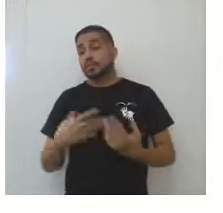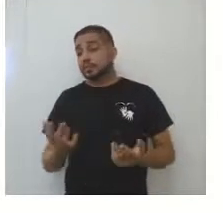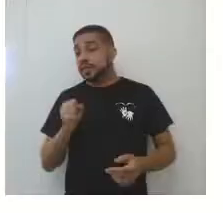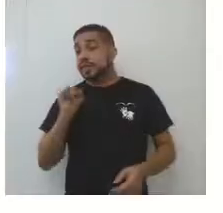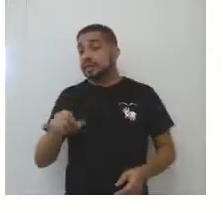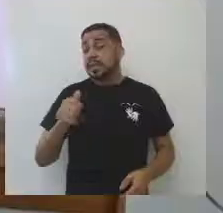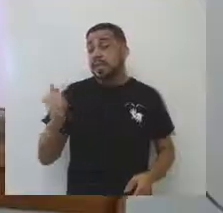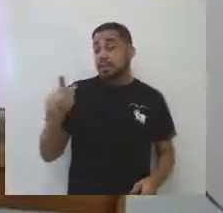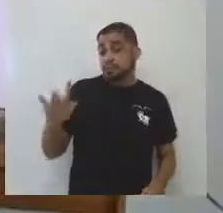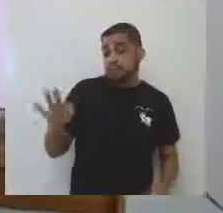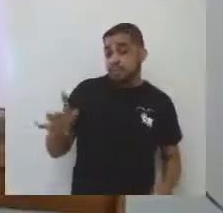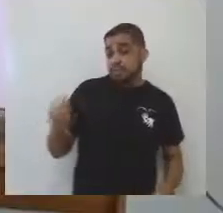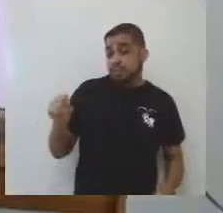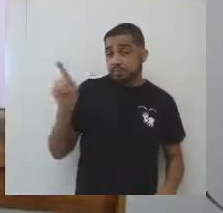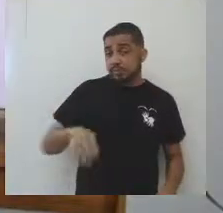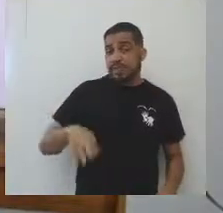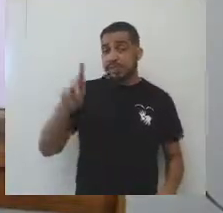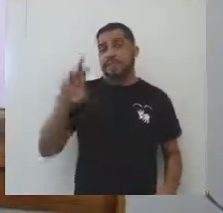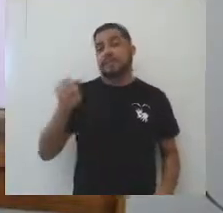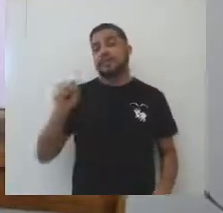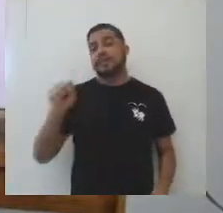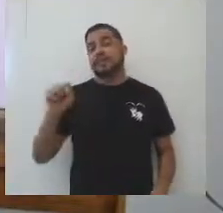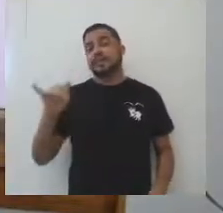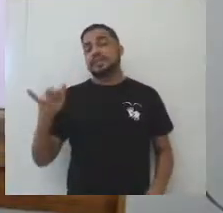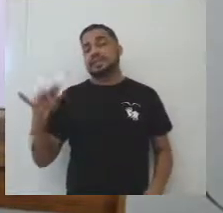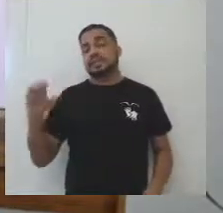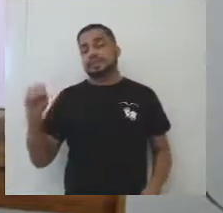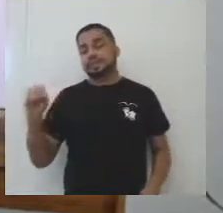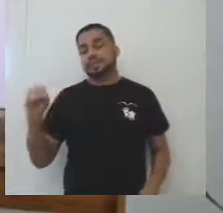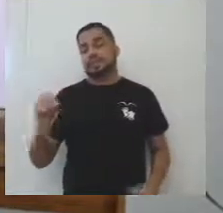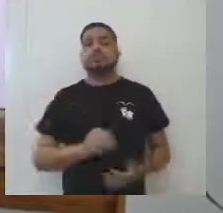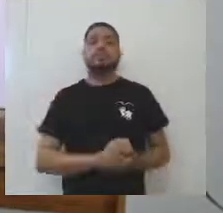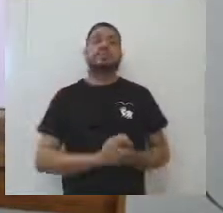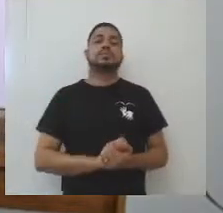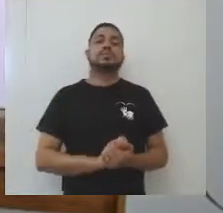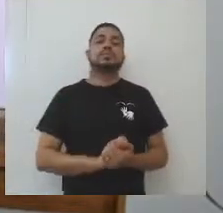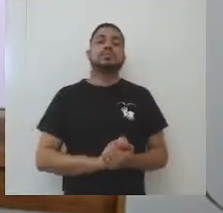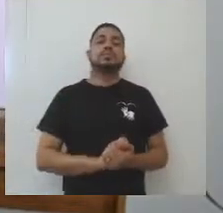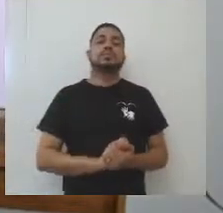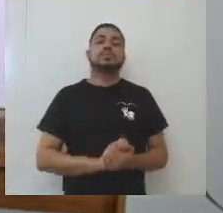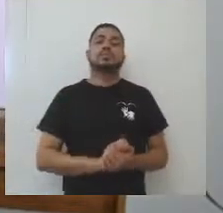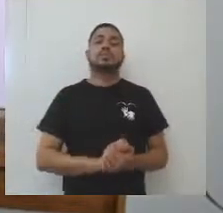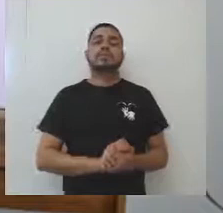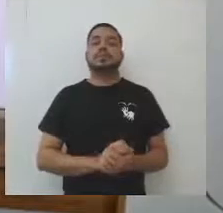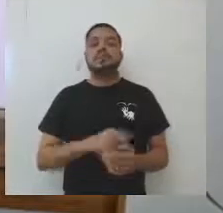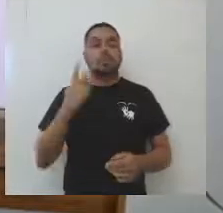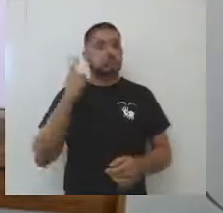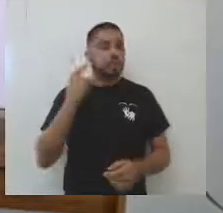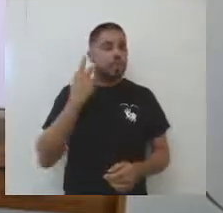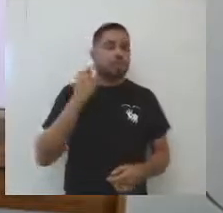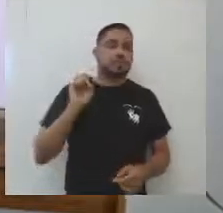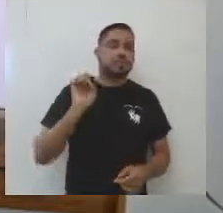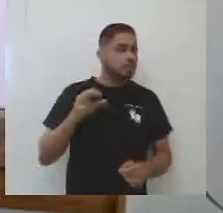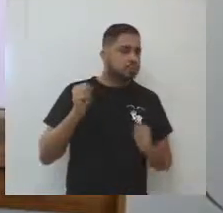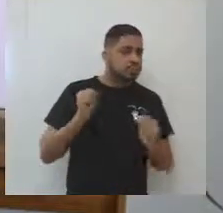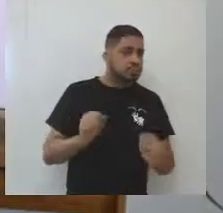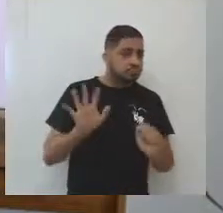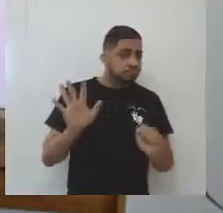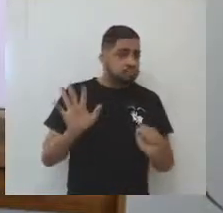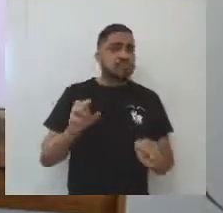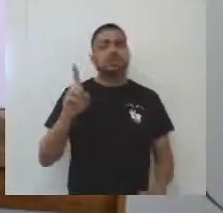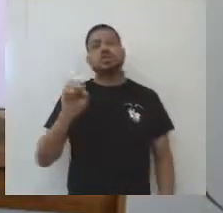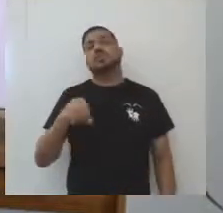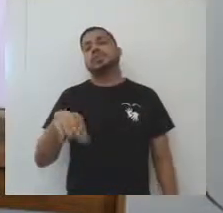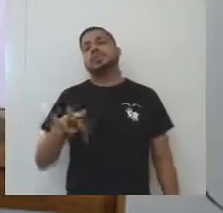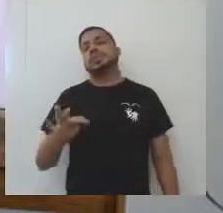se o albino é recessivo, preste atenção. Se o albino é recessivo, o normal só pode ser o quê?